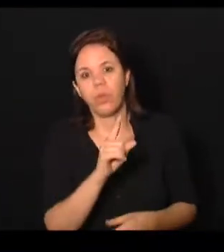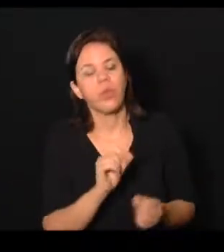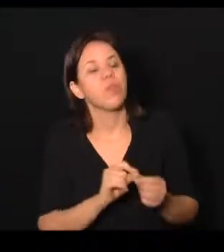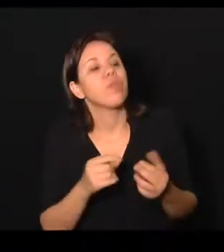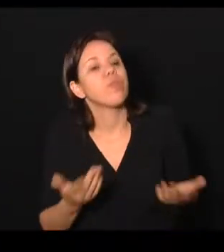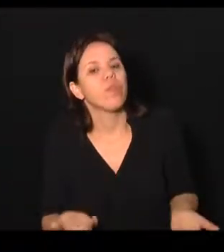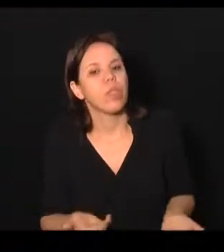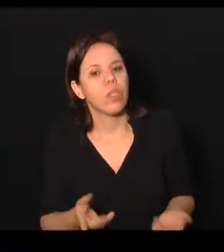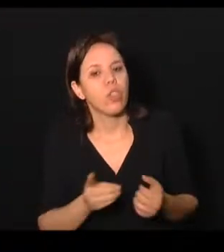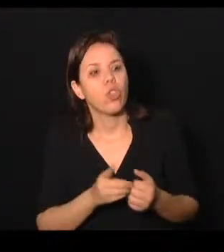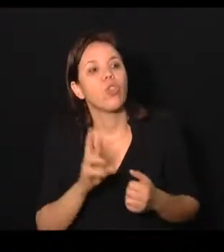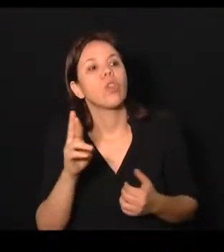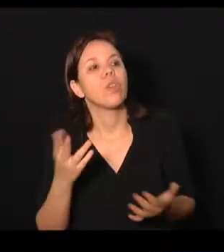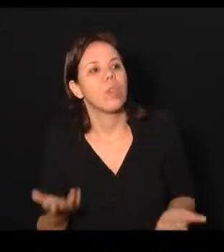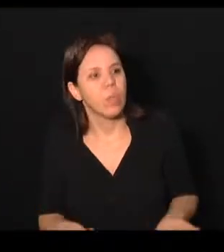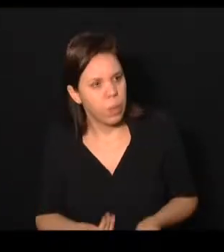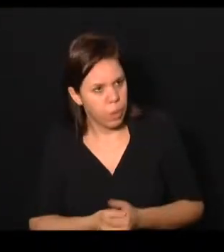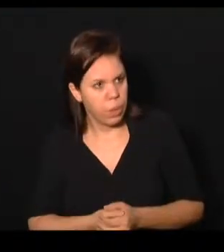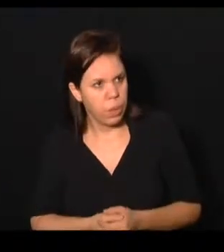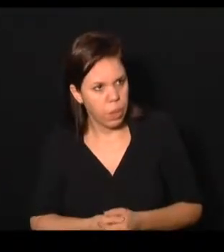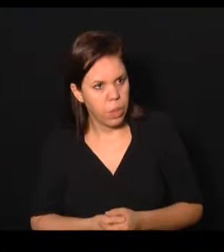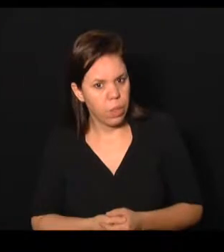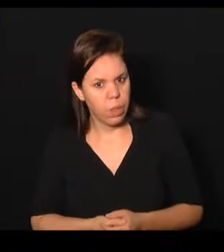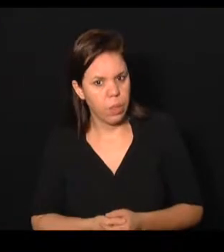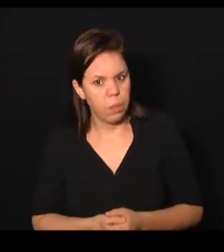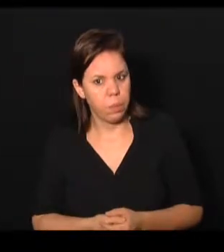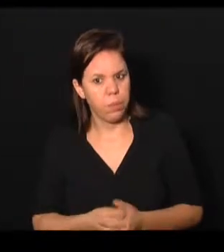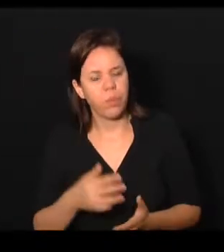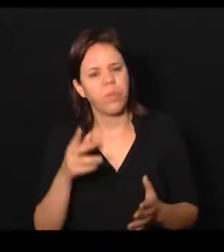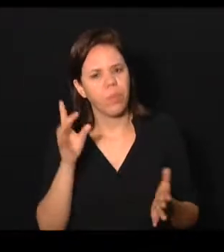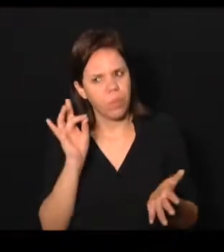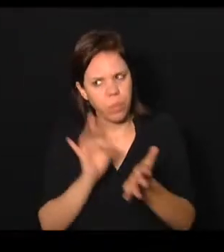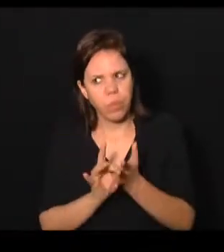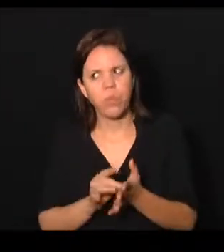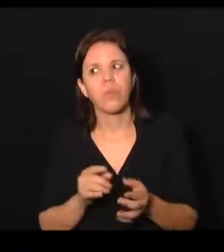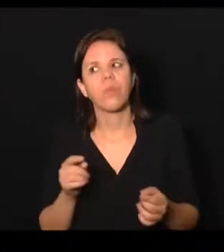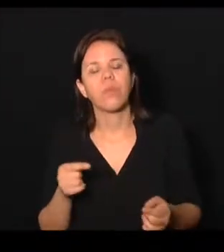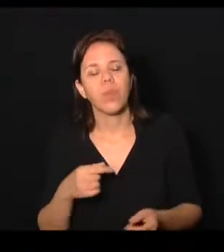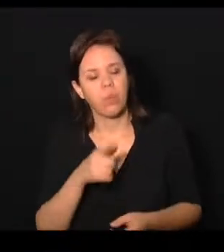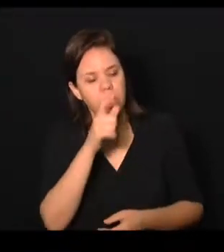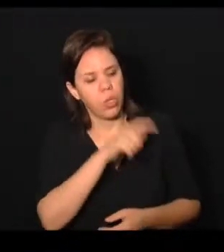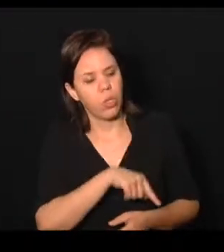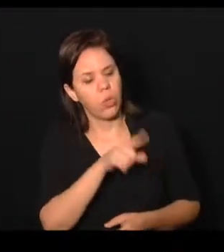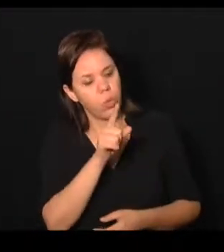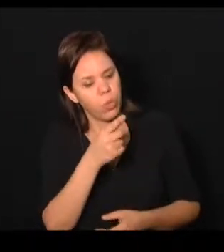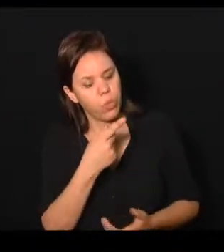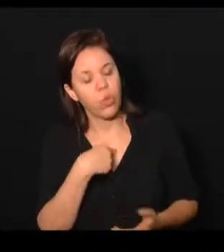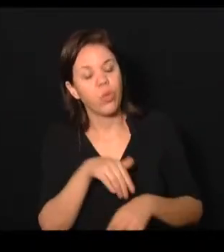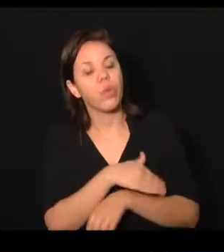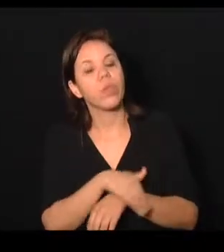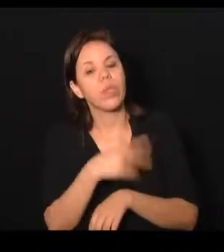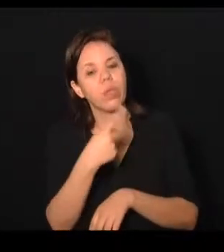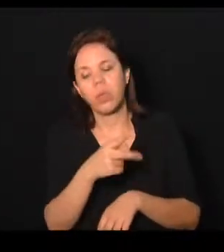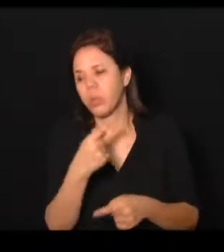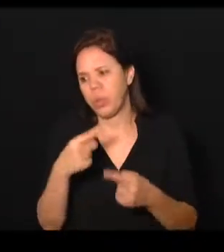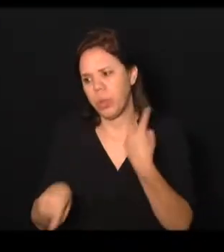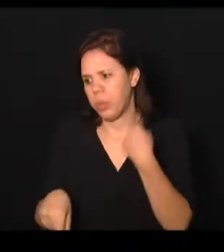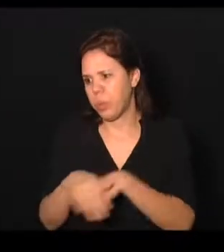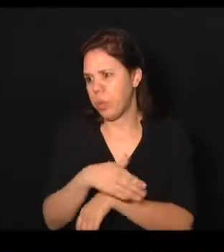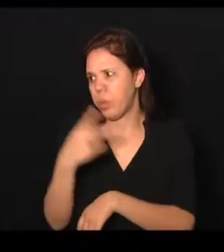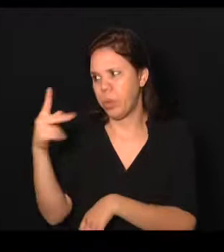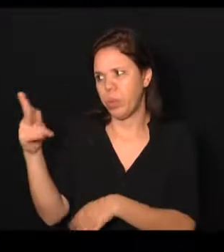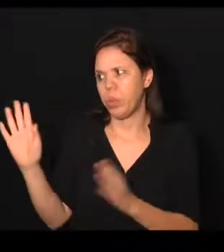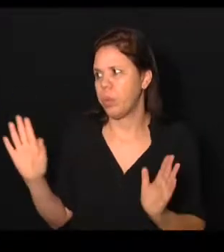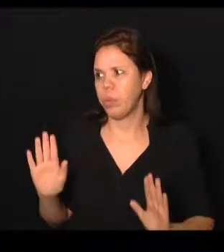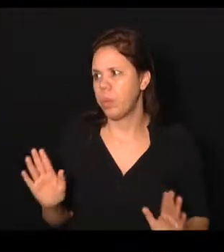faz, doutora? Aí mas confirmou, ele confirma o endereço dele, não batia também o endereço